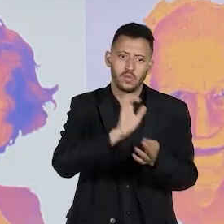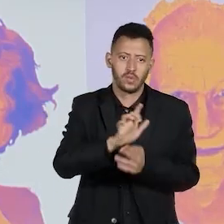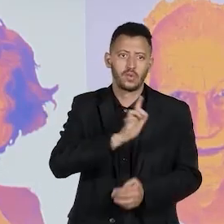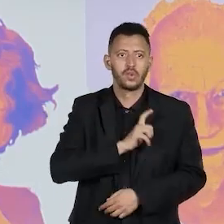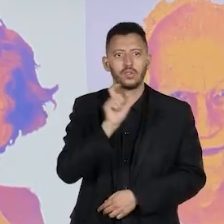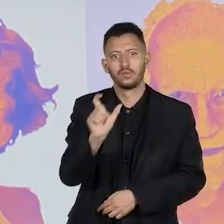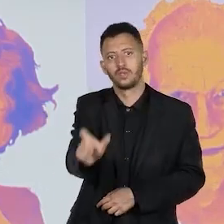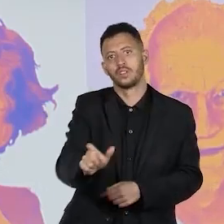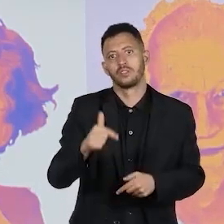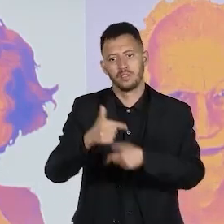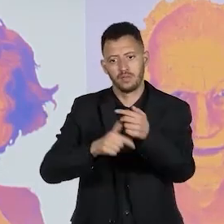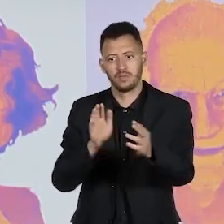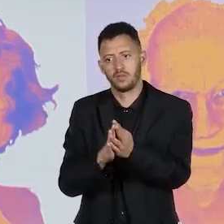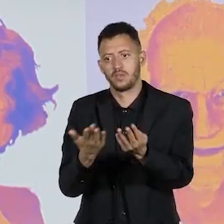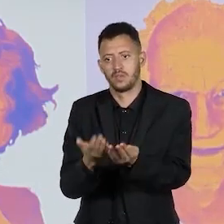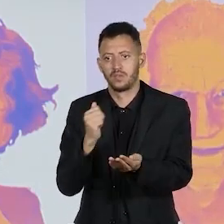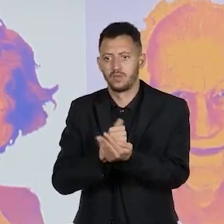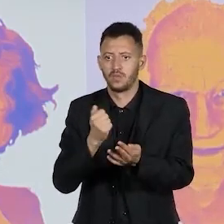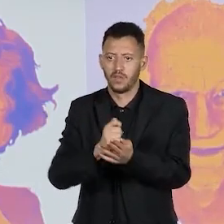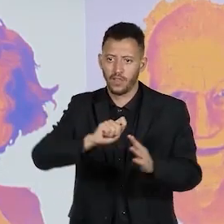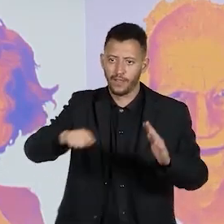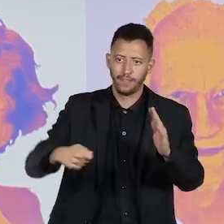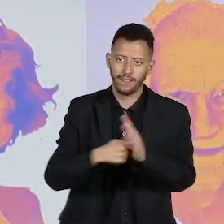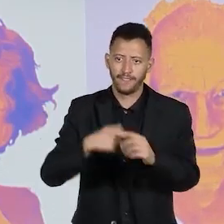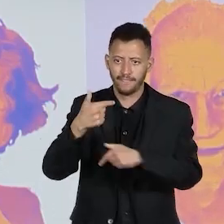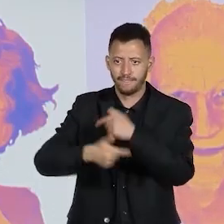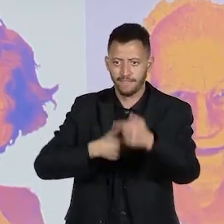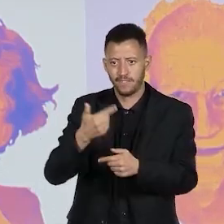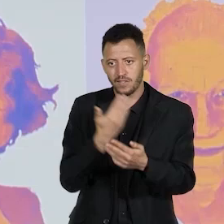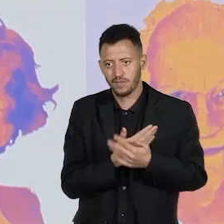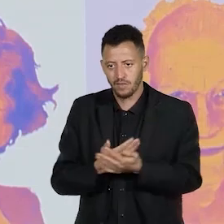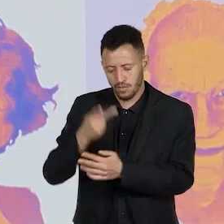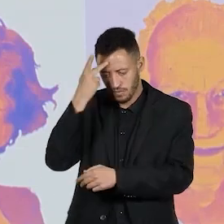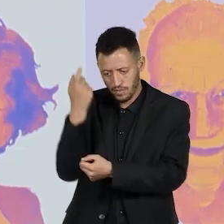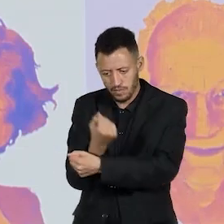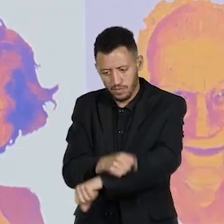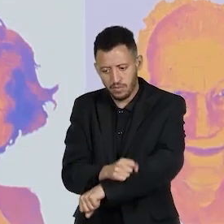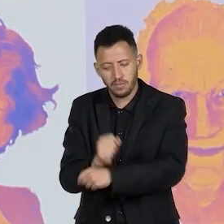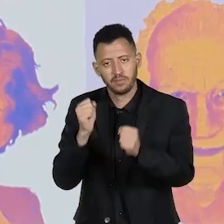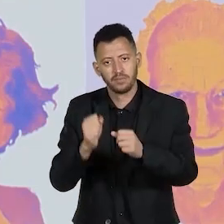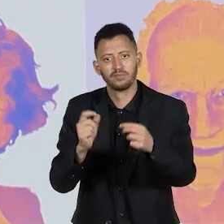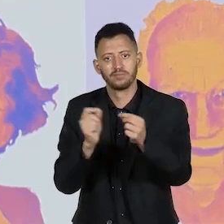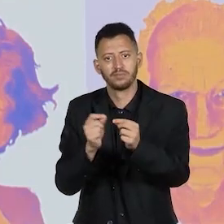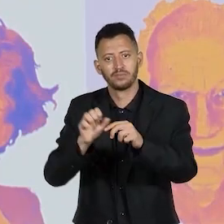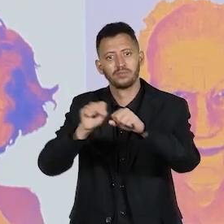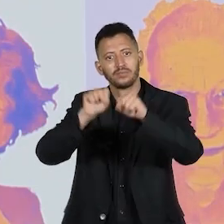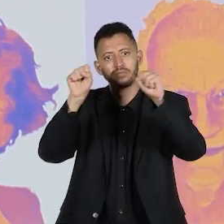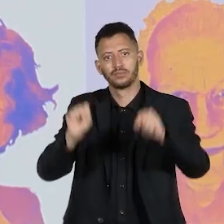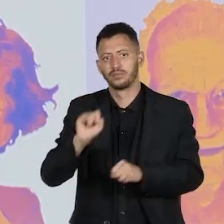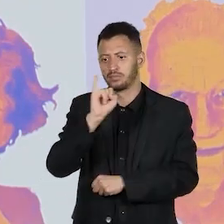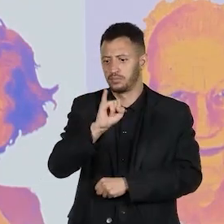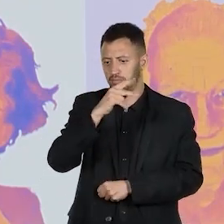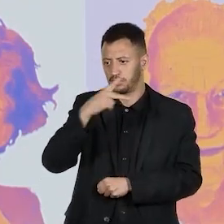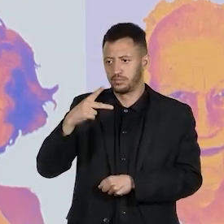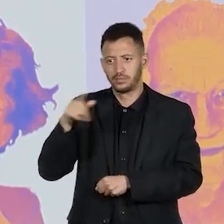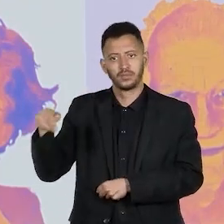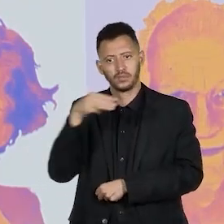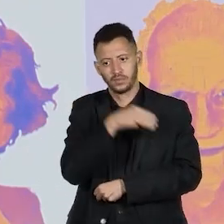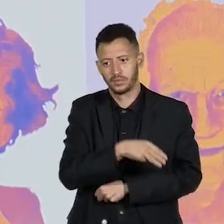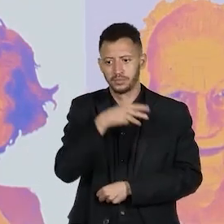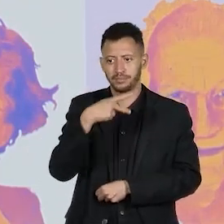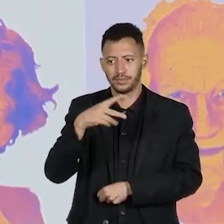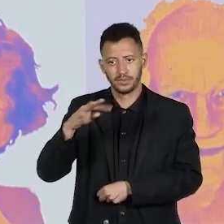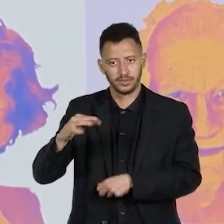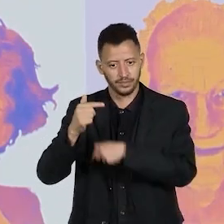nunca recebeu salário ou teve a carteira de trabalho assinada. Denúncias de trabalho análogo ao de escravo podem ser feitas pelo sistema IP